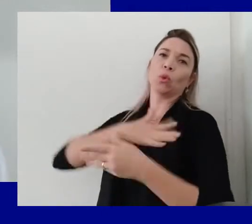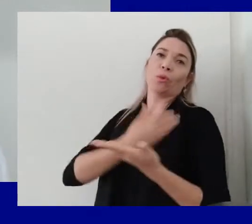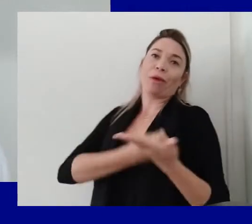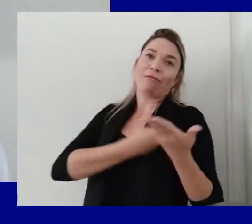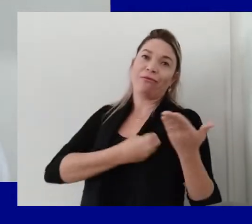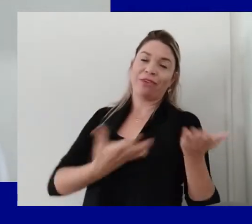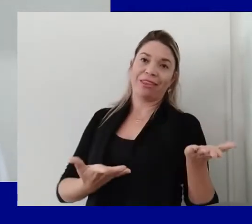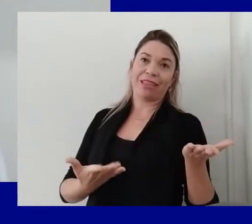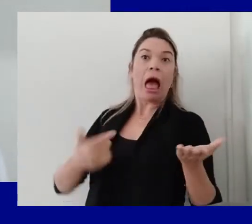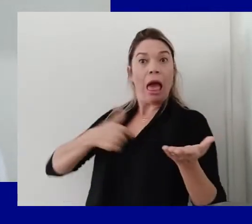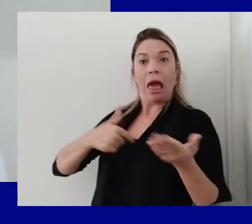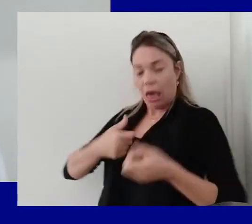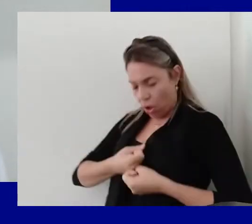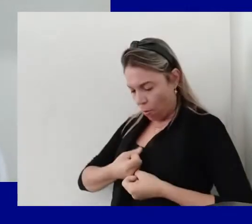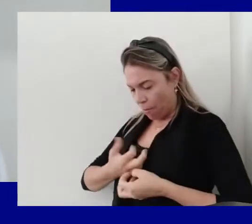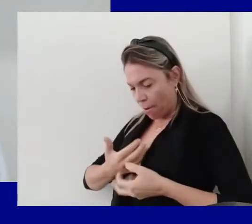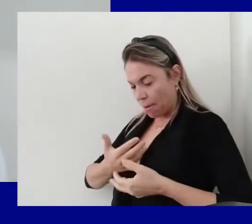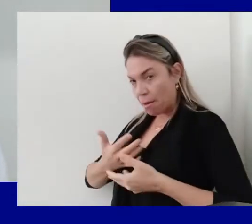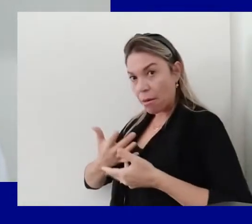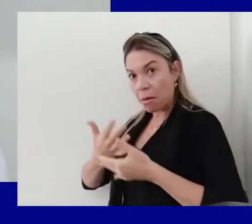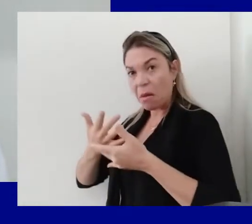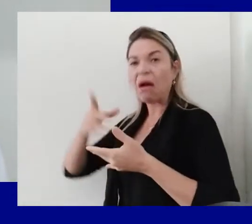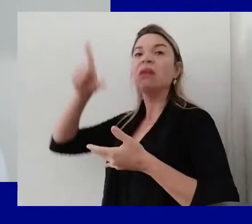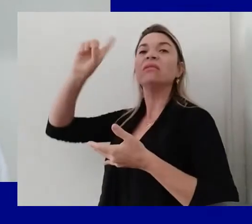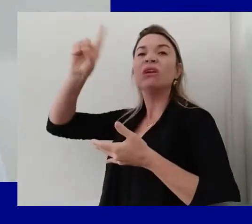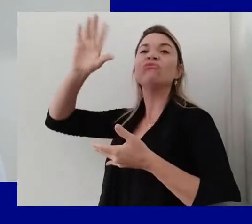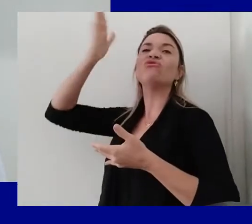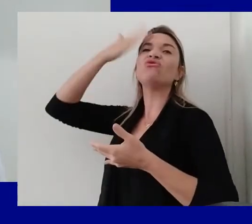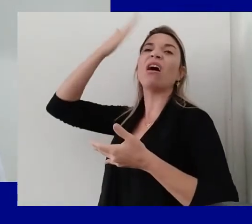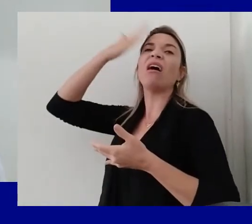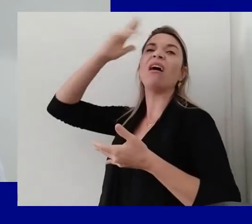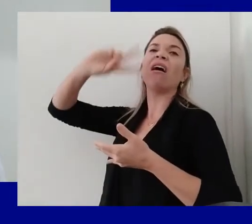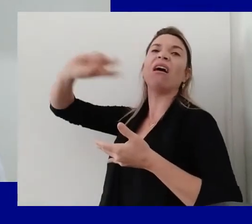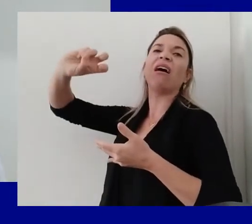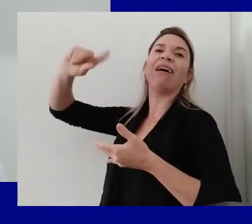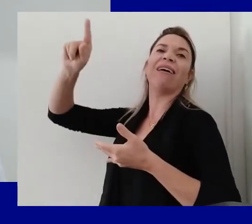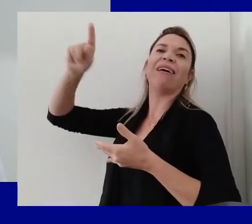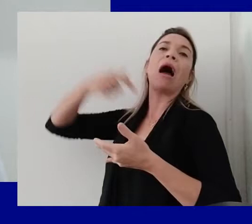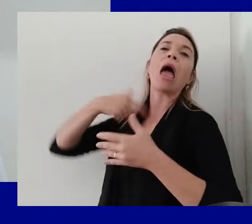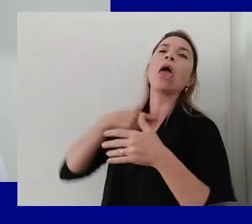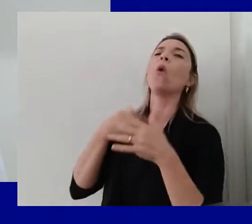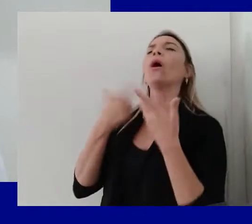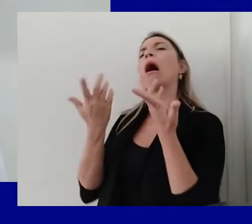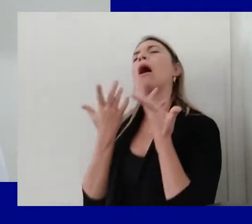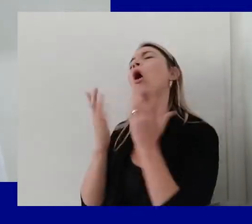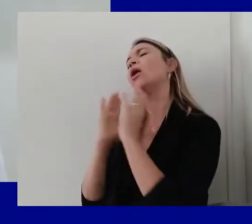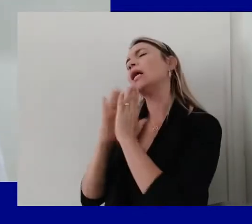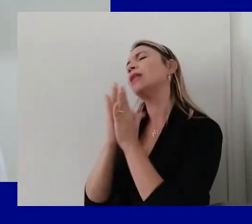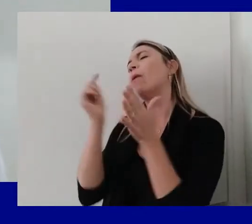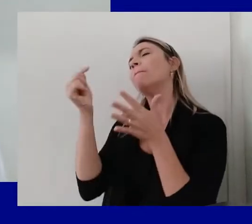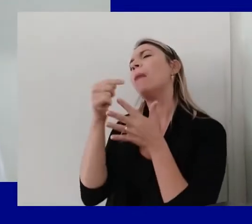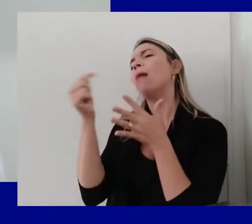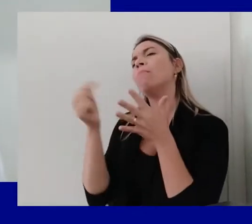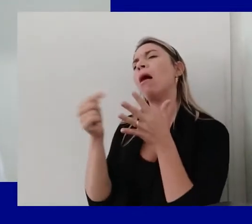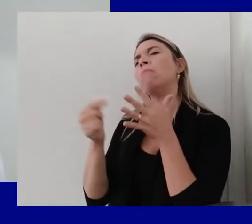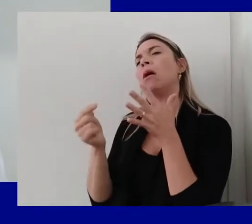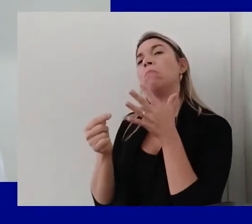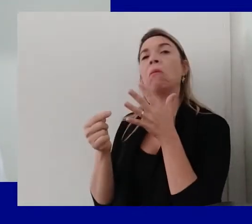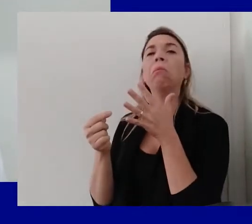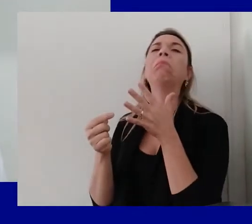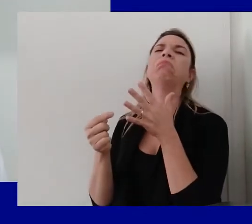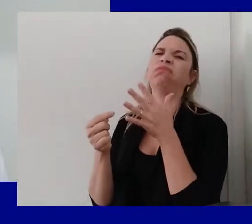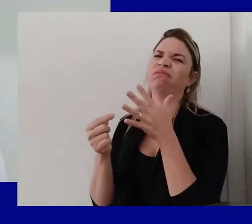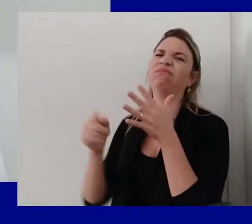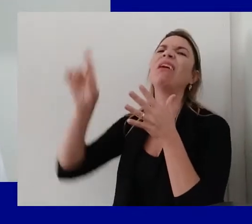Deus quer conversar conosco. Aí se abre diante de nós a dimensão do sobrenatural.